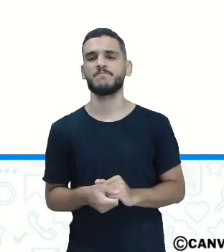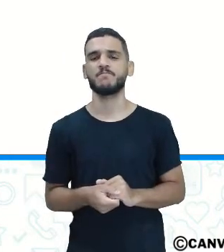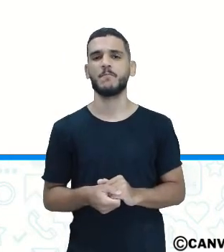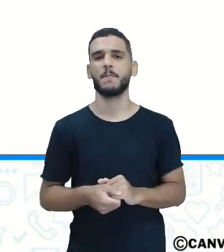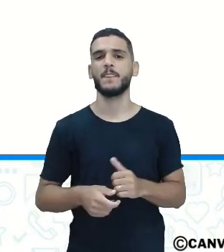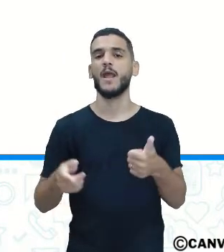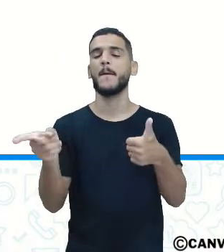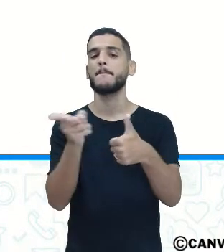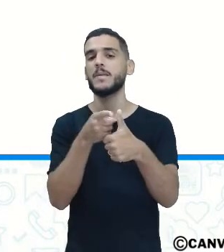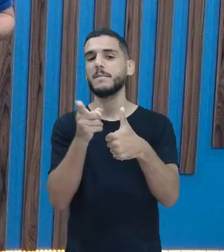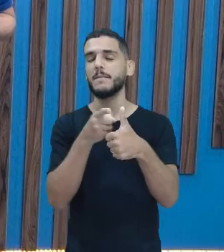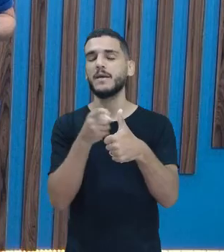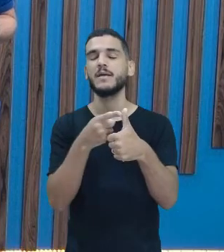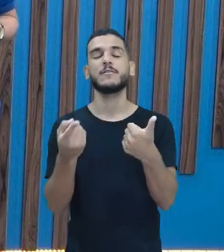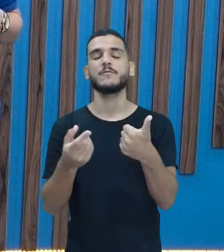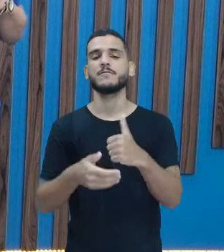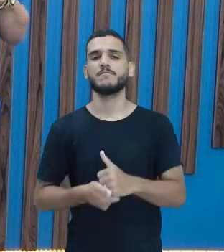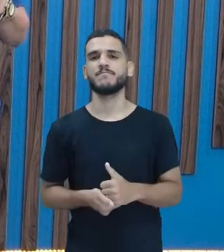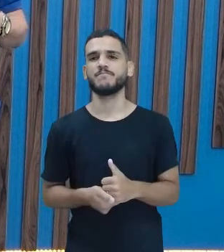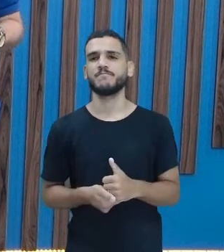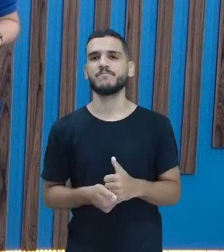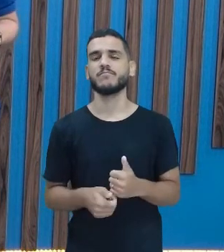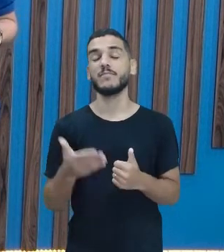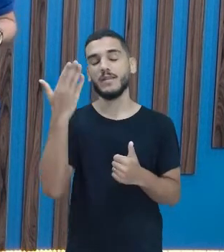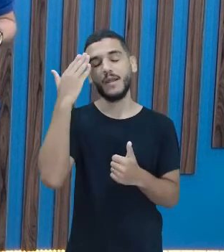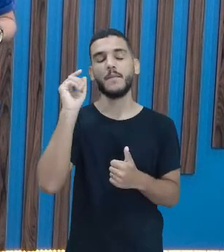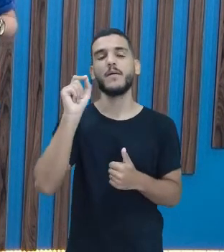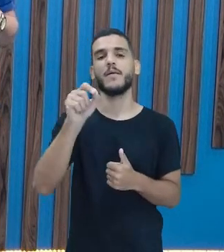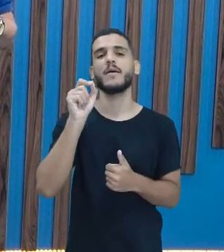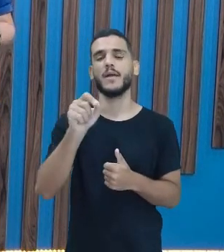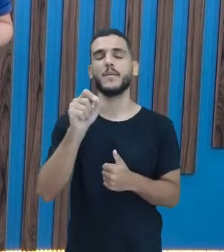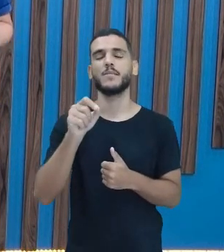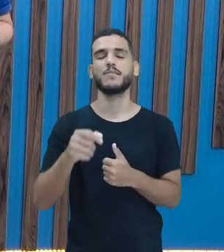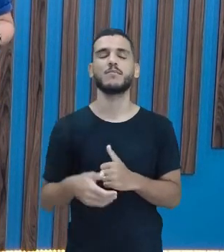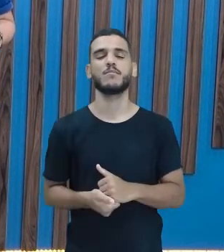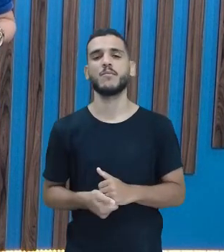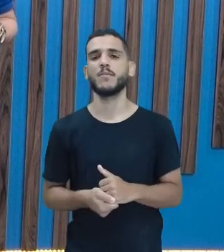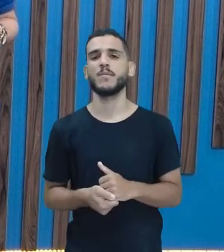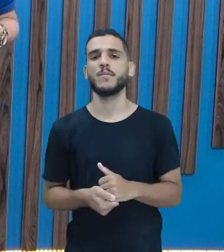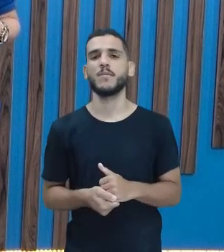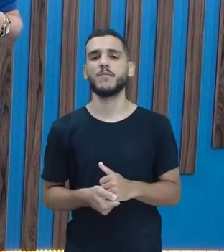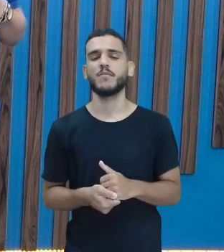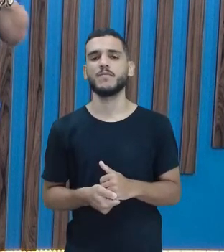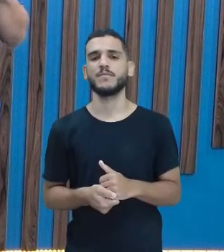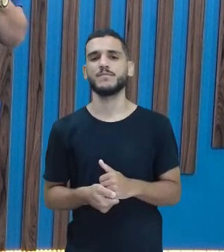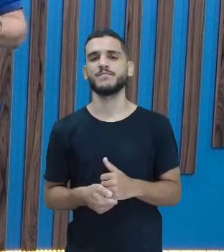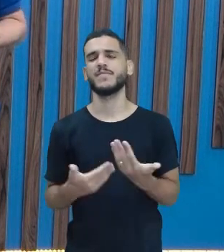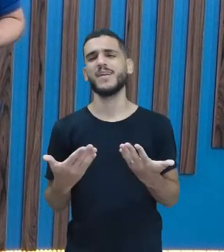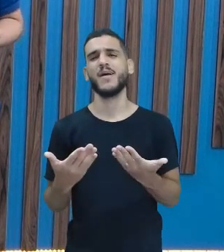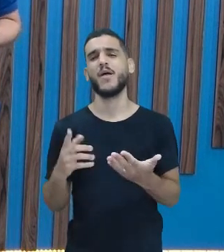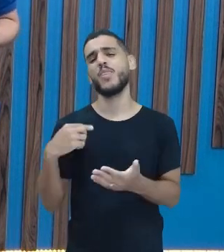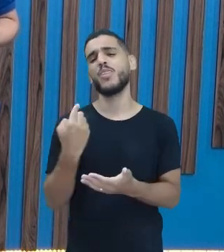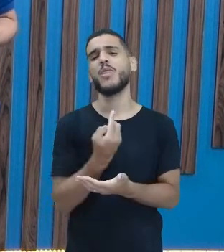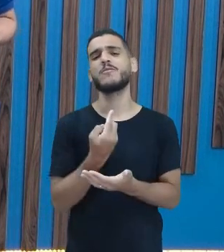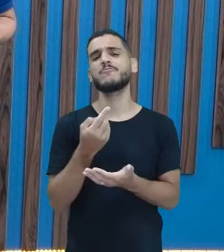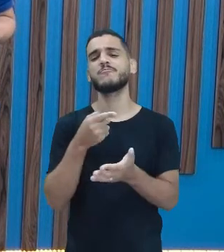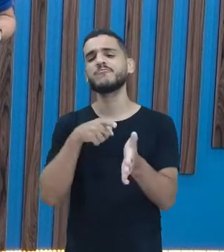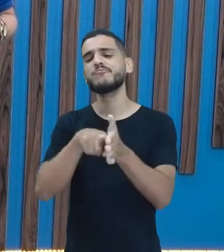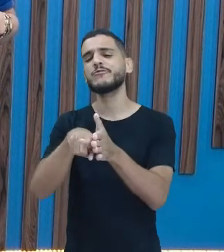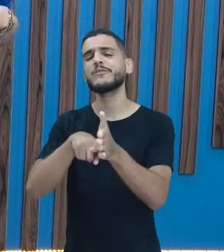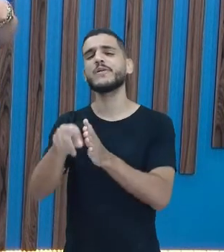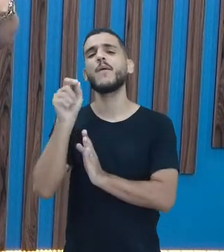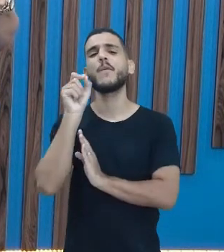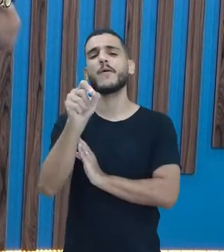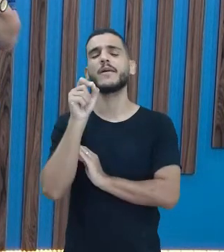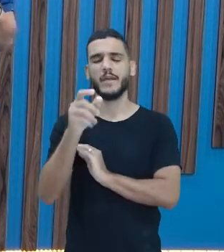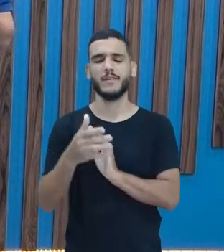Primeira coisa que a gente deve fazer e saber para poder fazer é o que será pesquisado. O